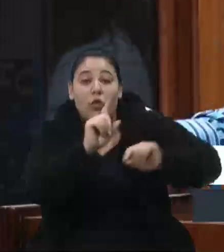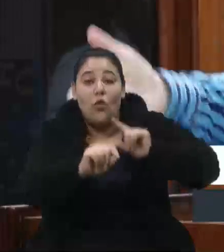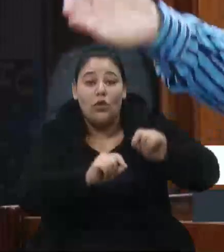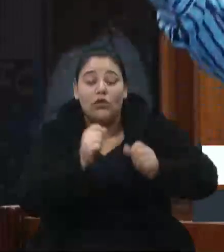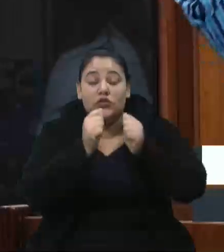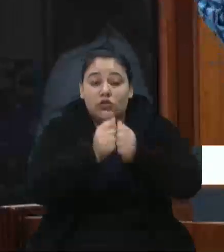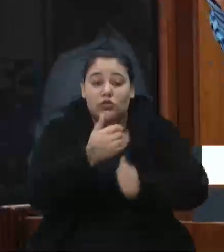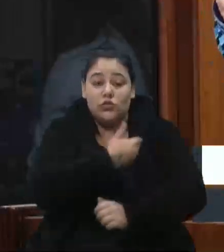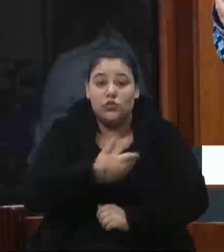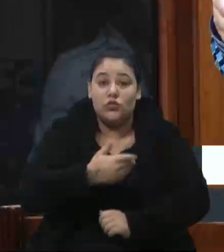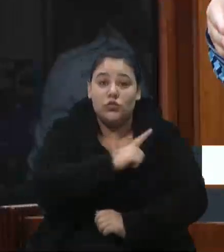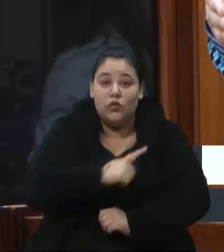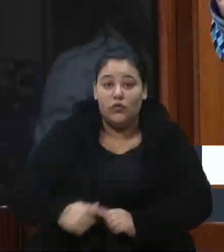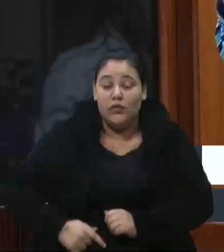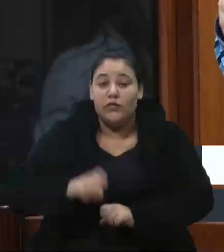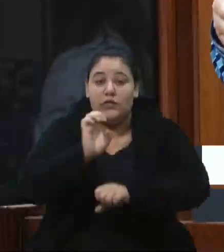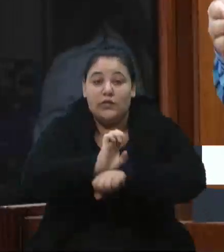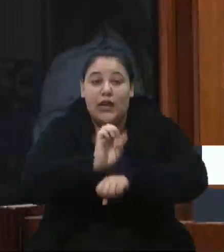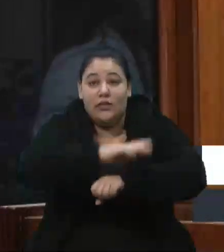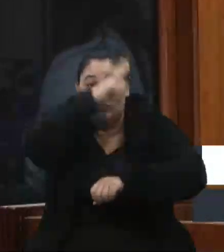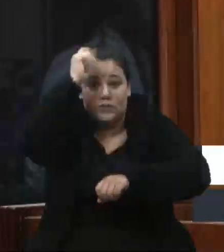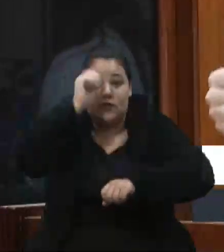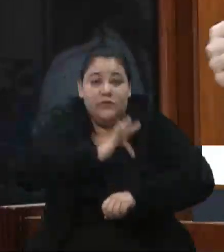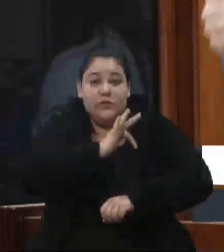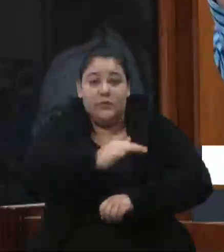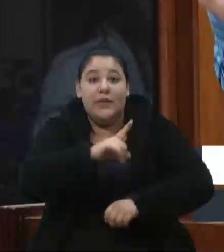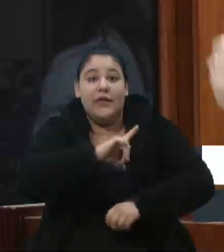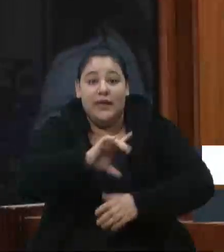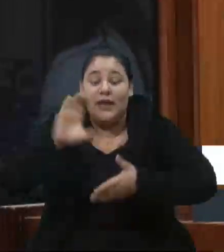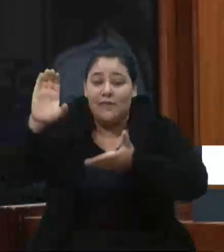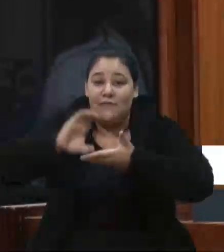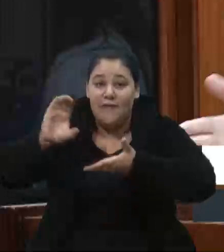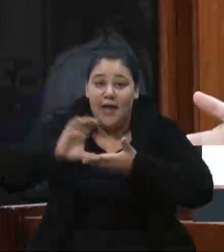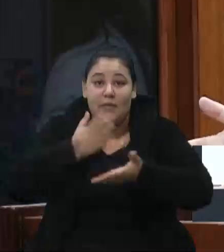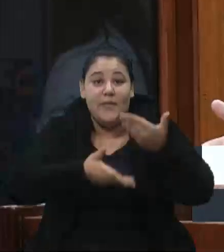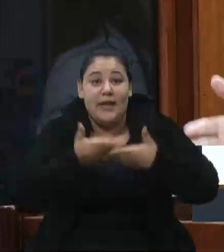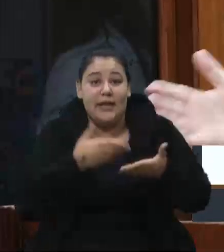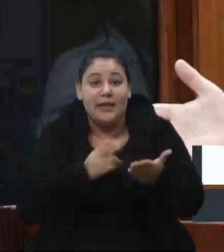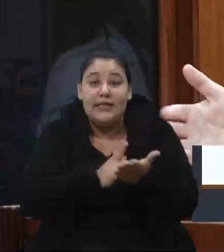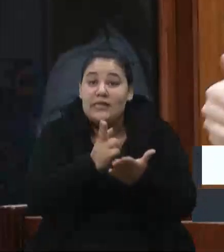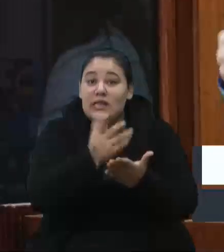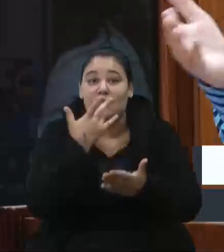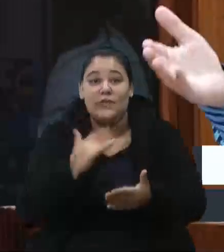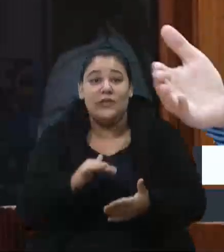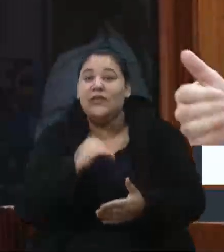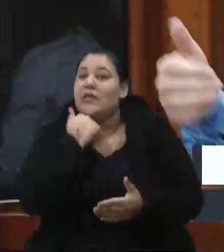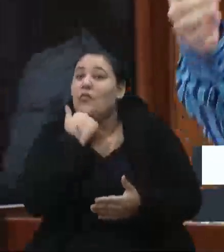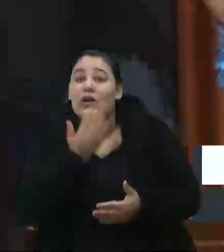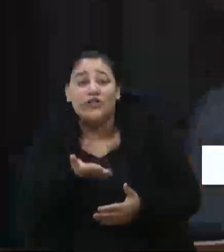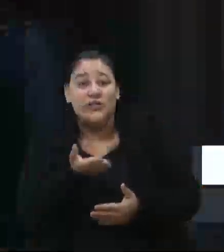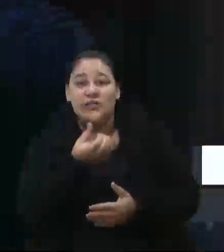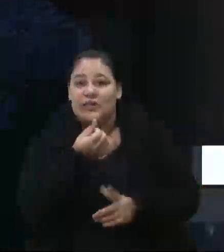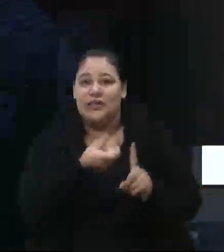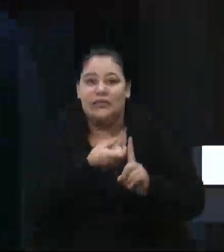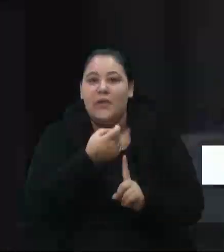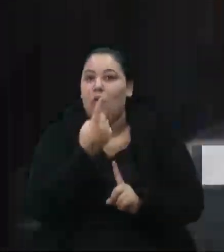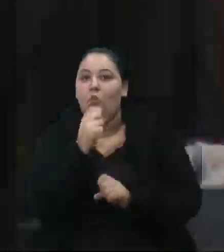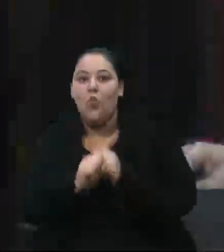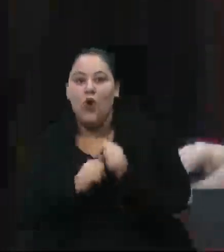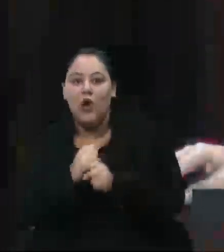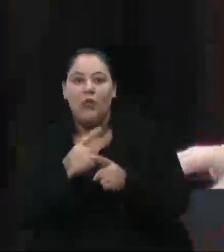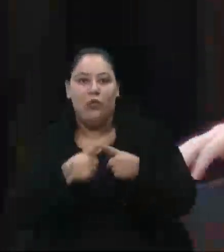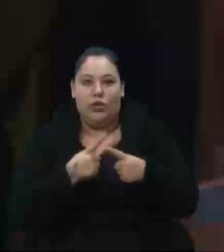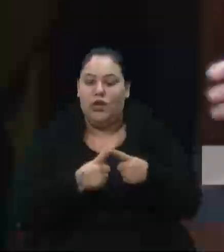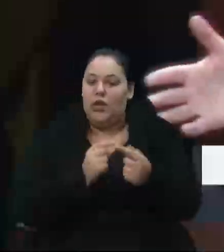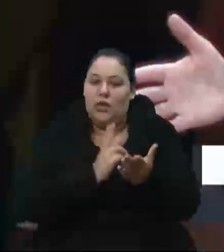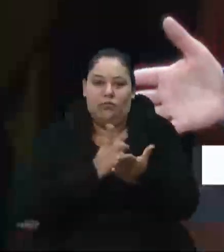federal, para que venham recursos para que sejam atendidas permanentemente. Não adianta algo de 6 meses, 1 ano, porque a doença vai